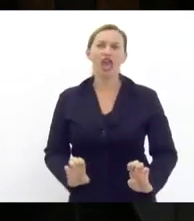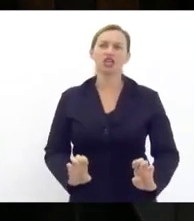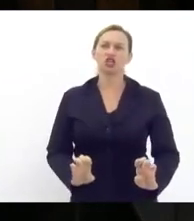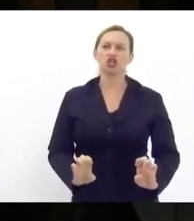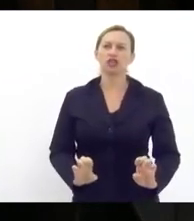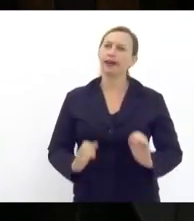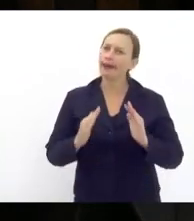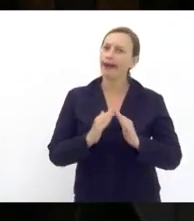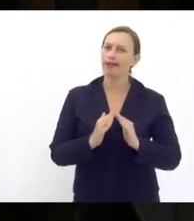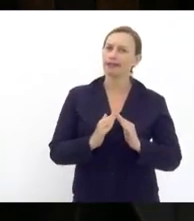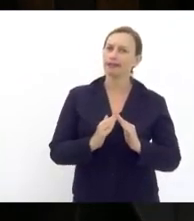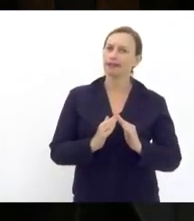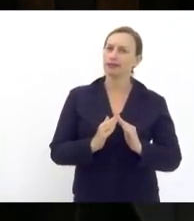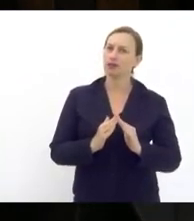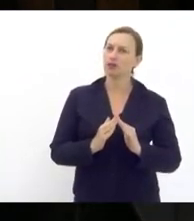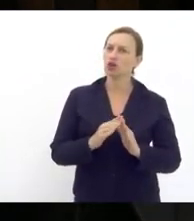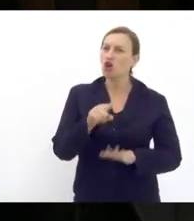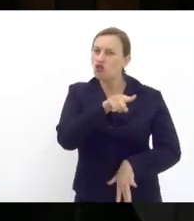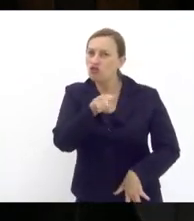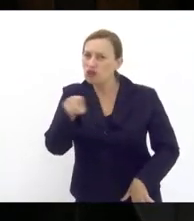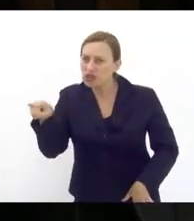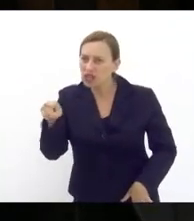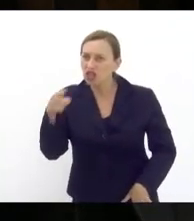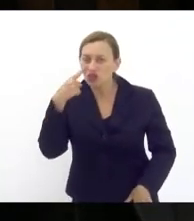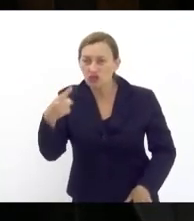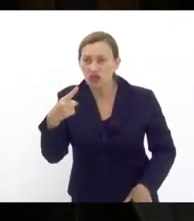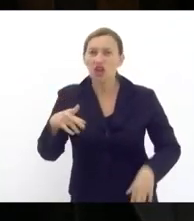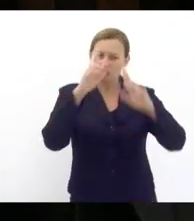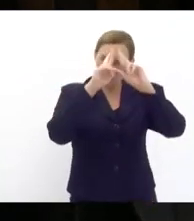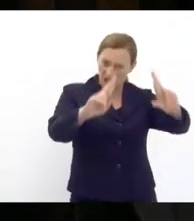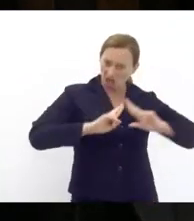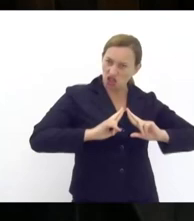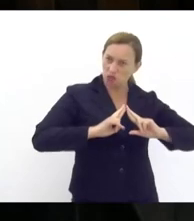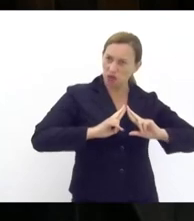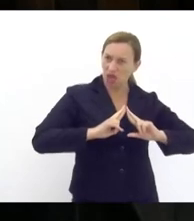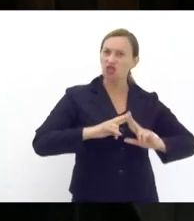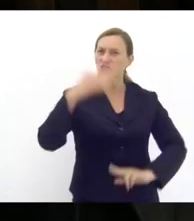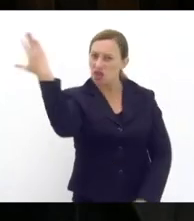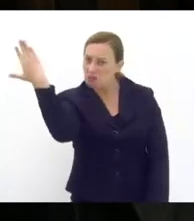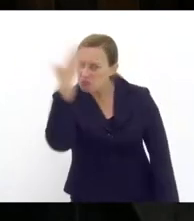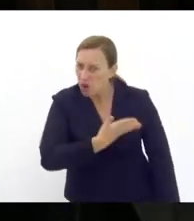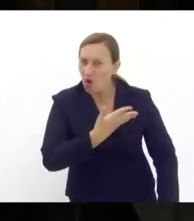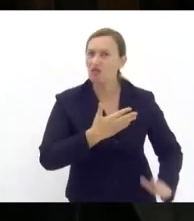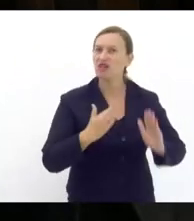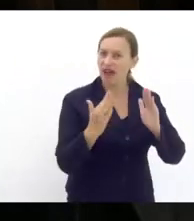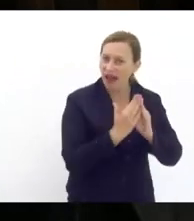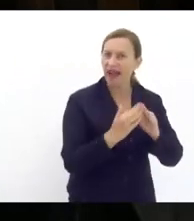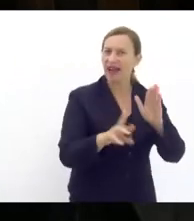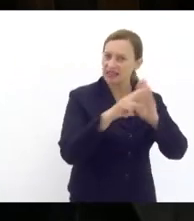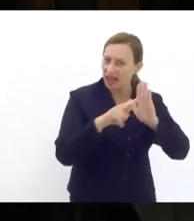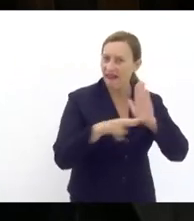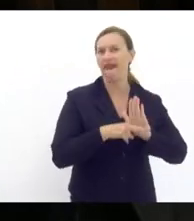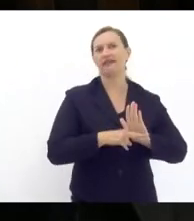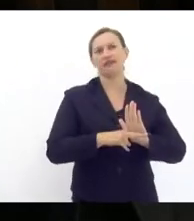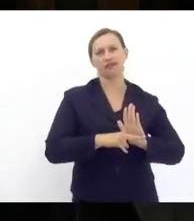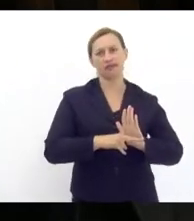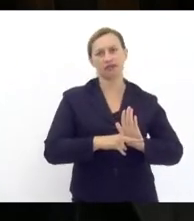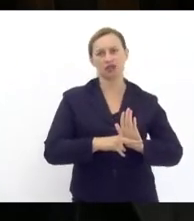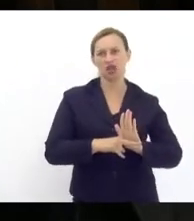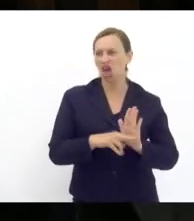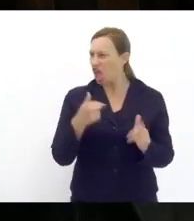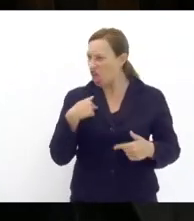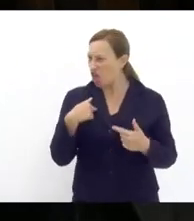Ética da Casa. Vossas Excelências não respeitam as resoluções e o regimento dessa casa. Eu não